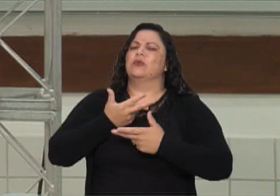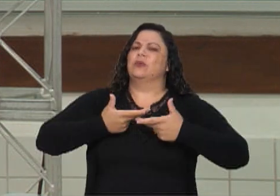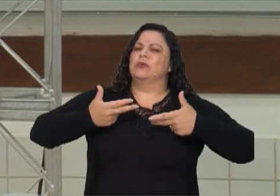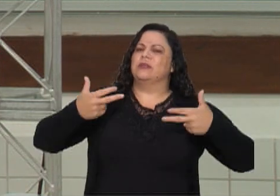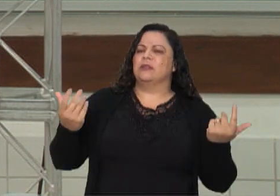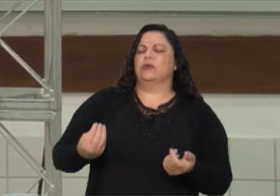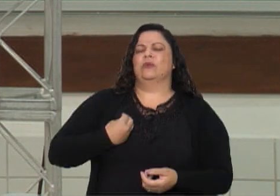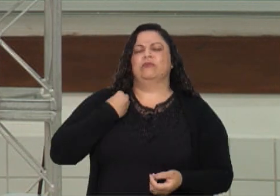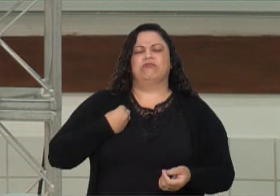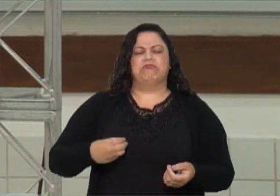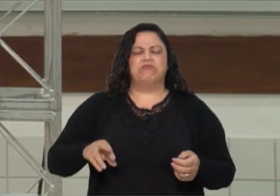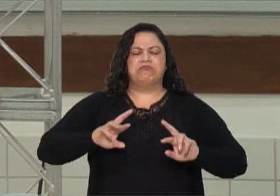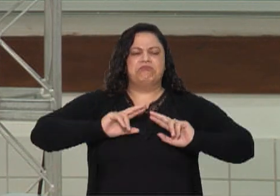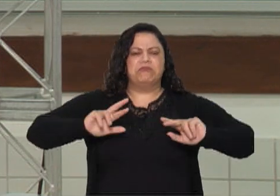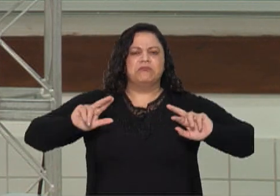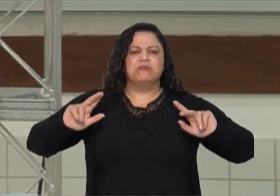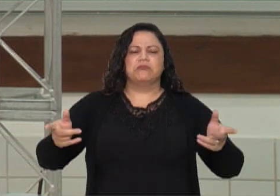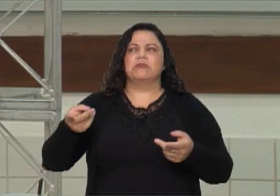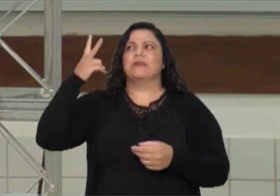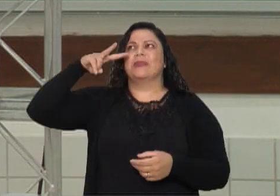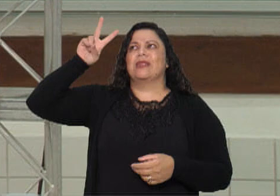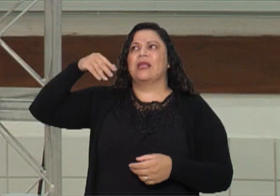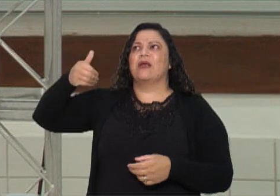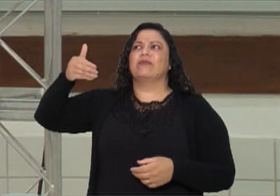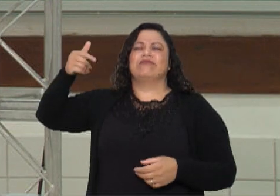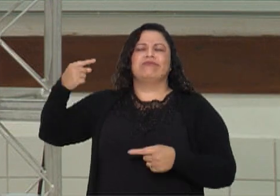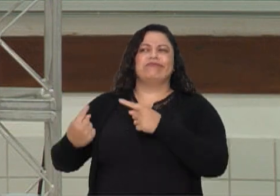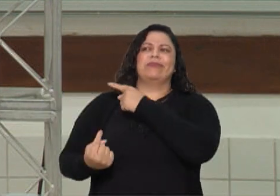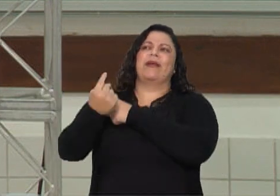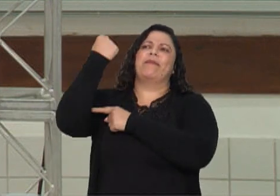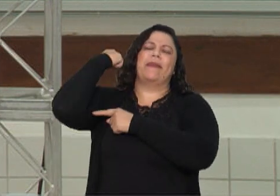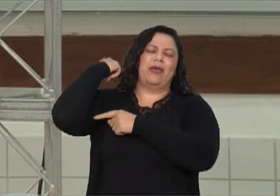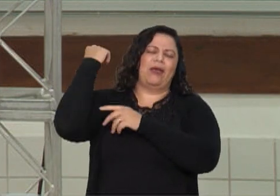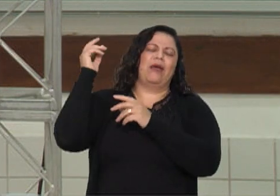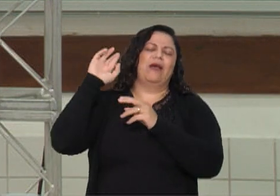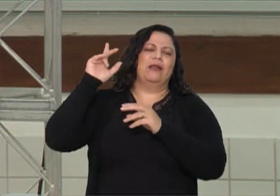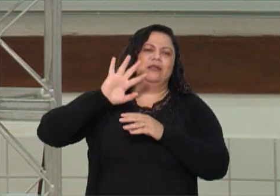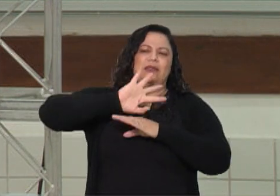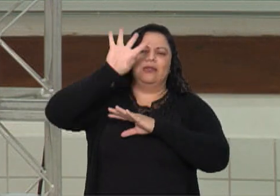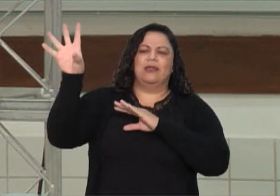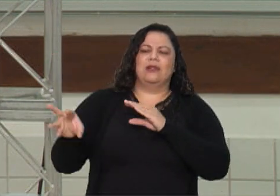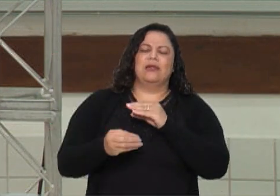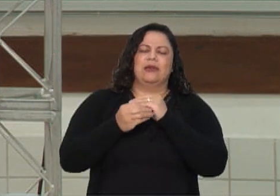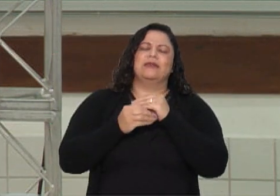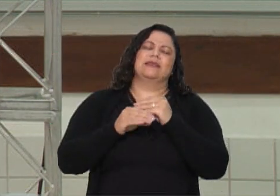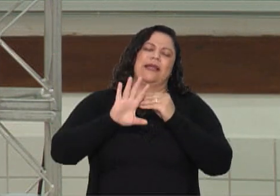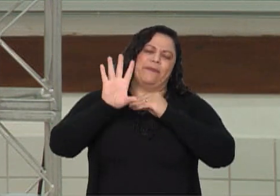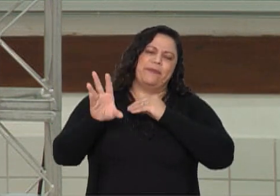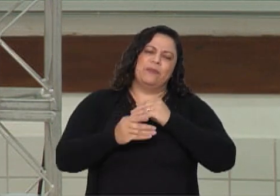na sua terra natal. A sua história está ali dentro dessas obras também, né?